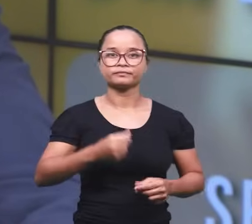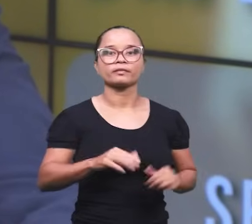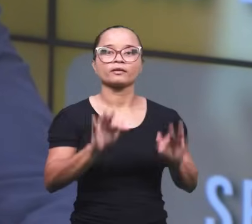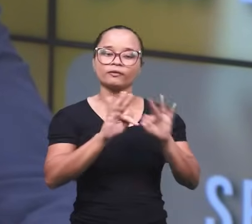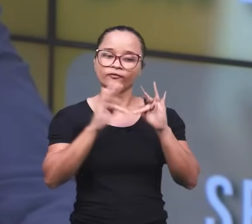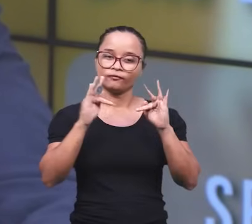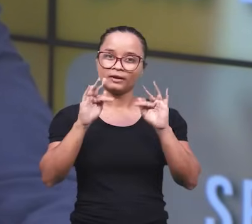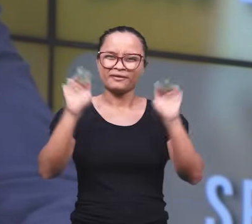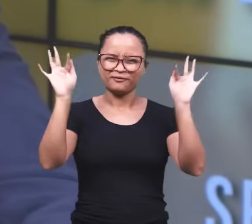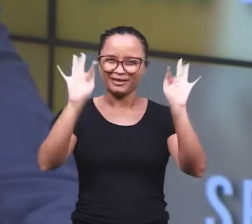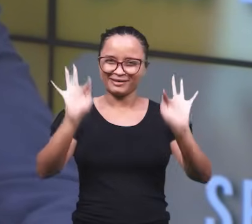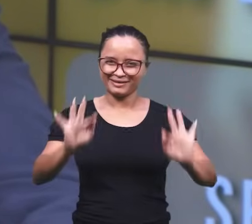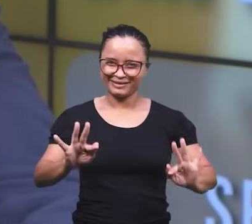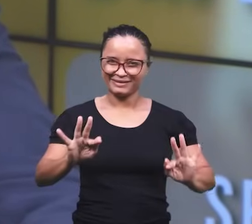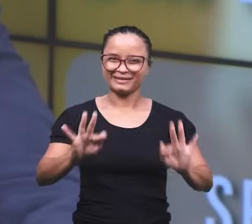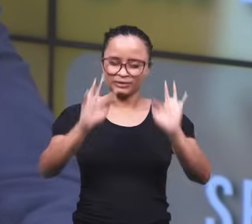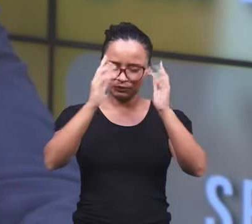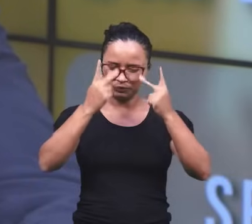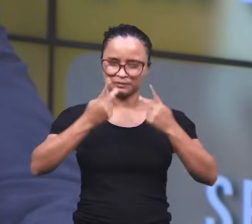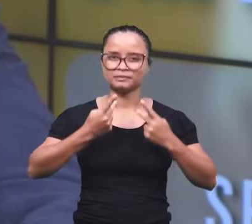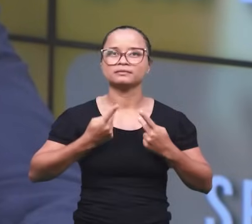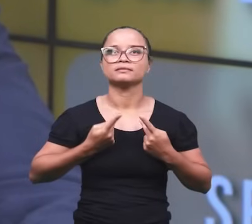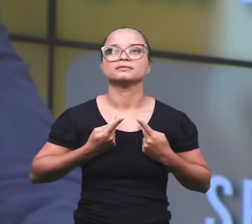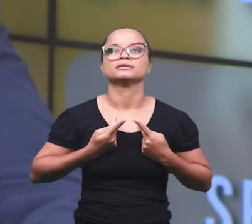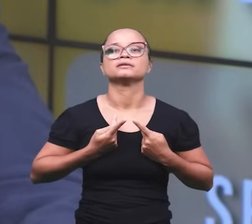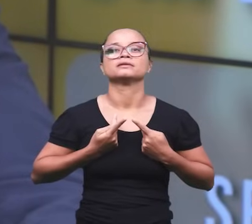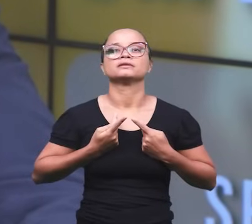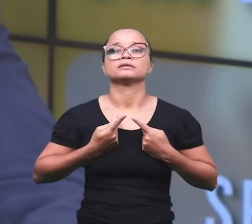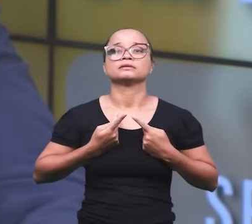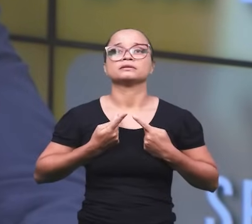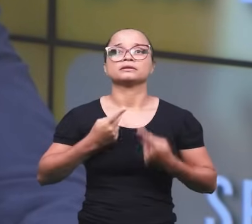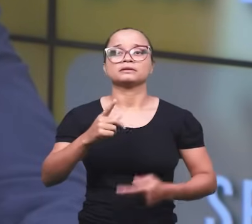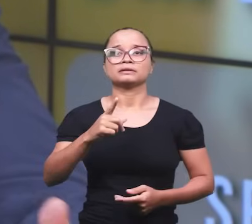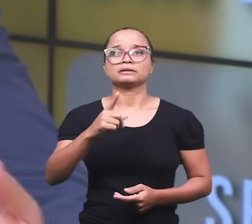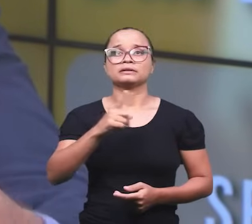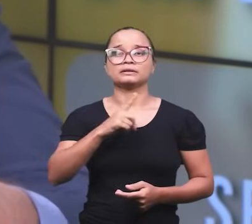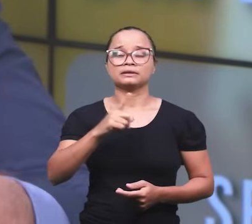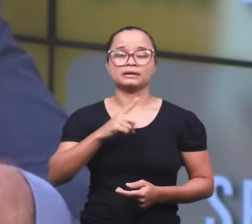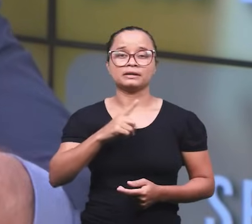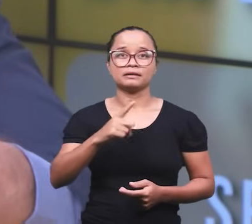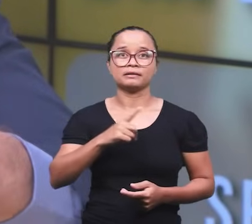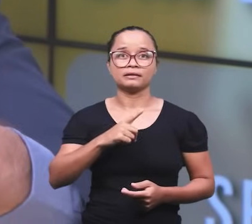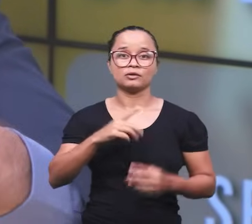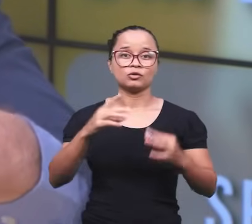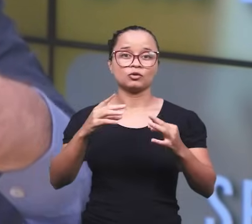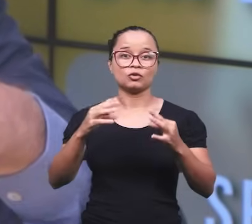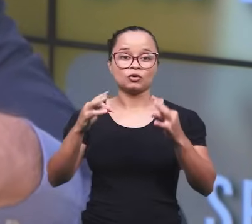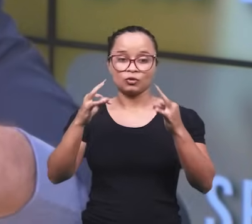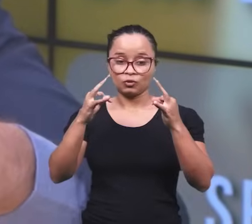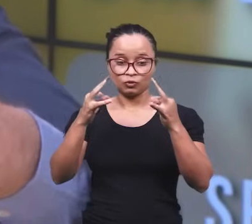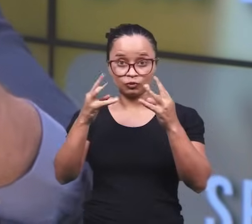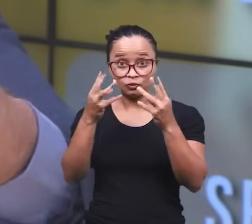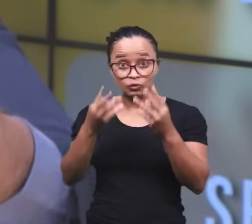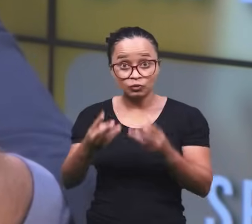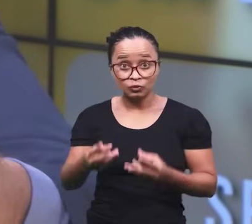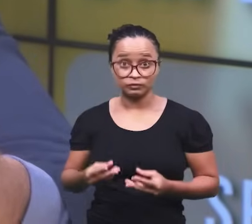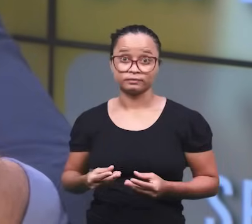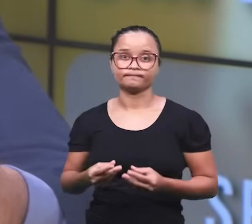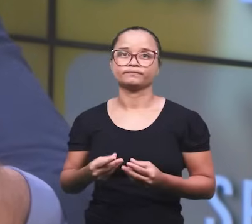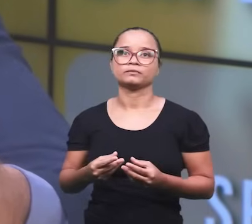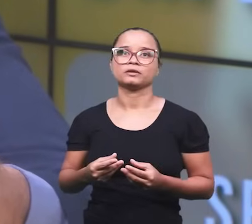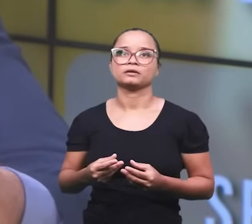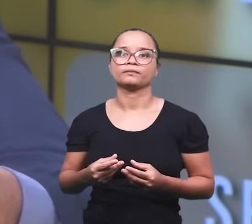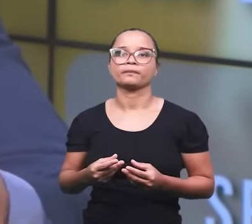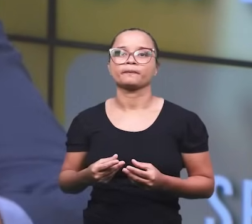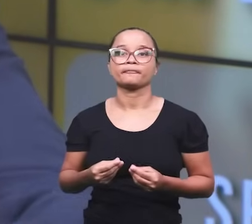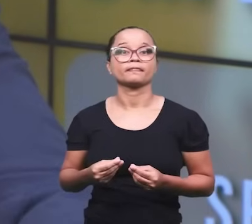enche deles a sua aljava né ou seja eles são presentes de